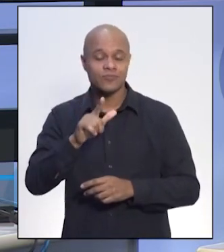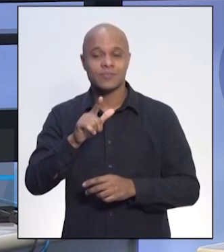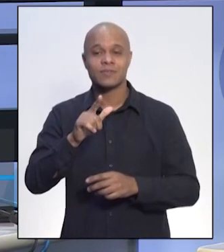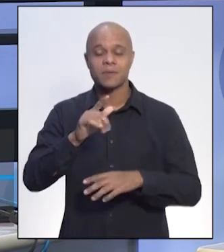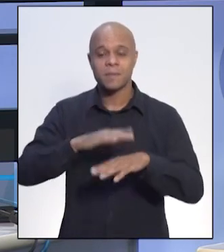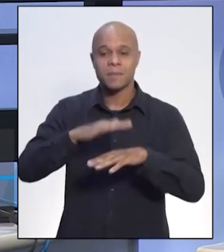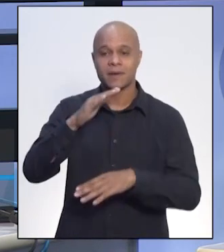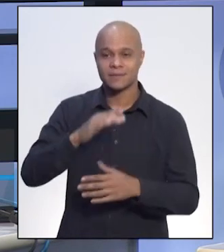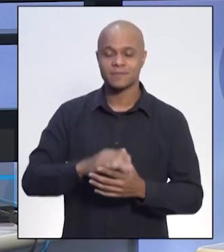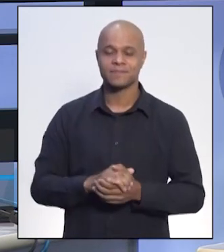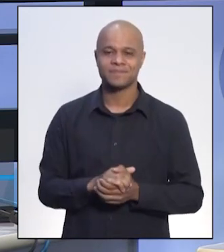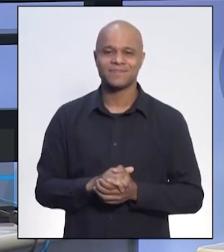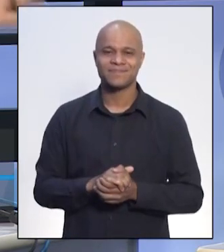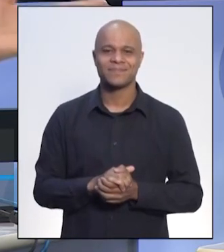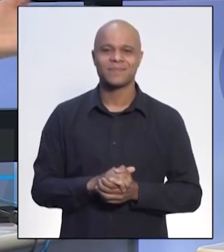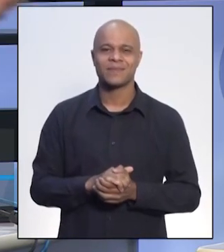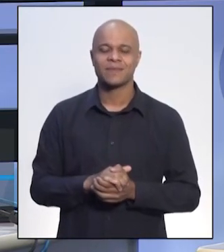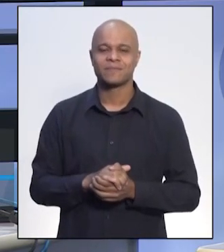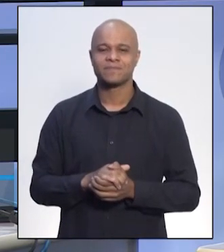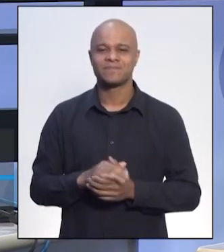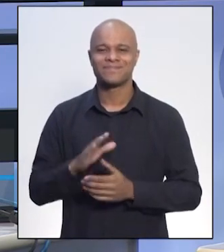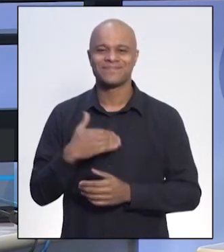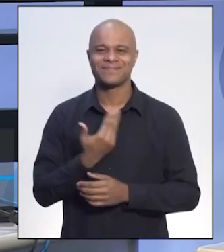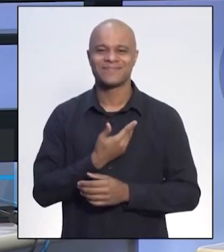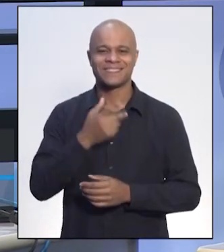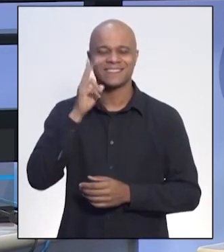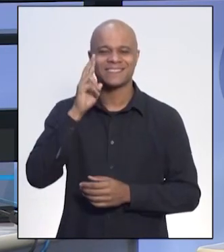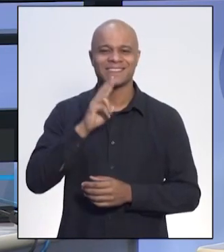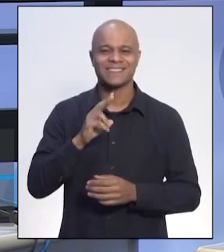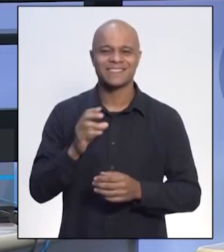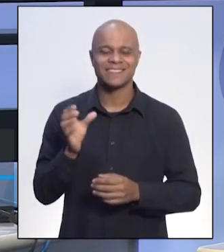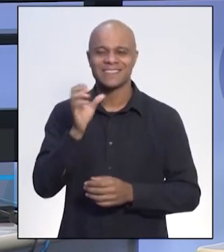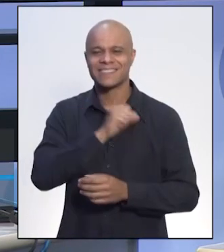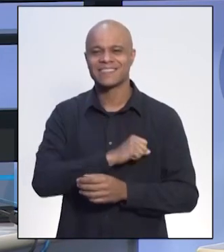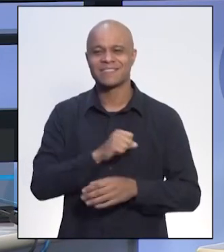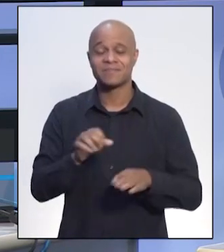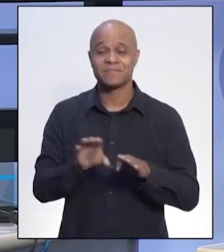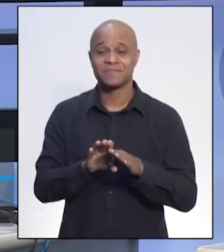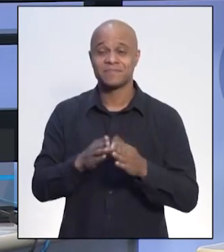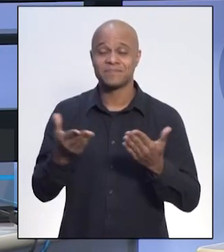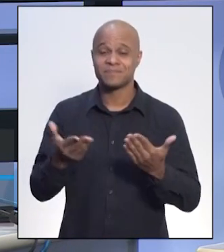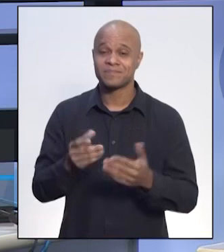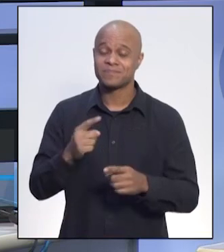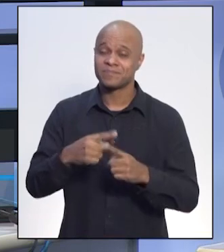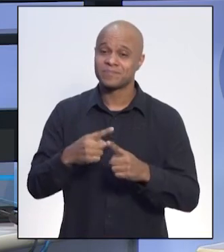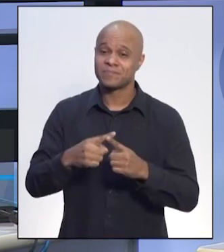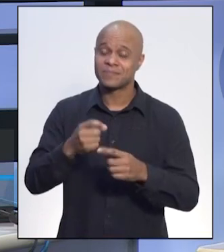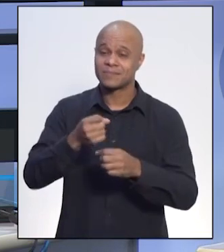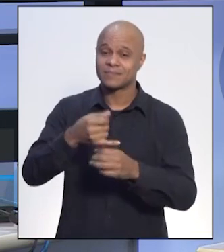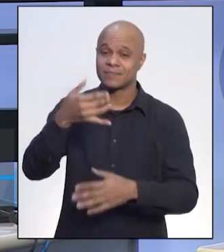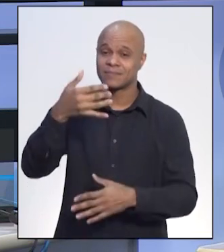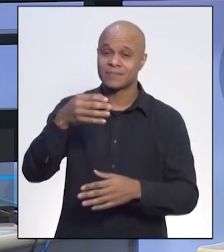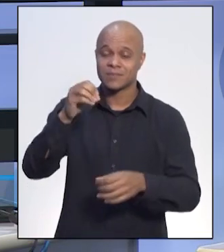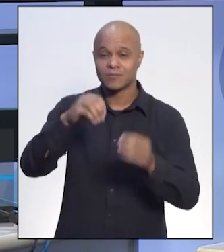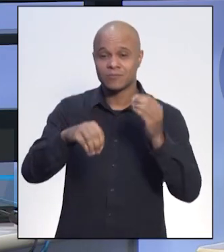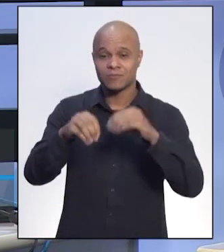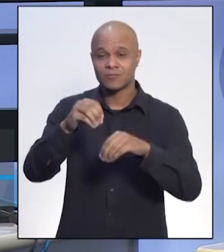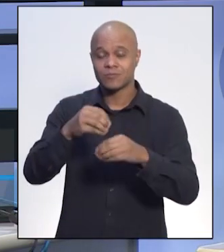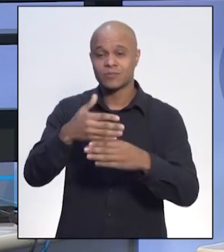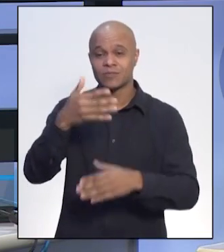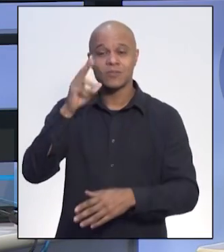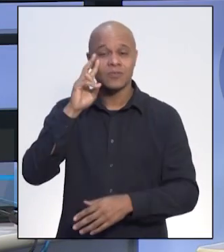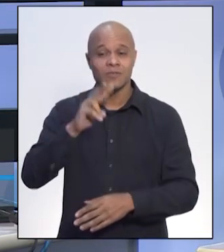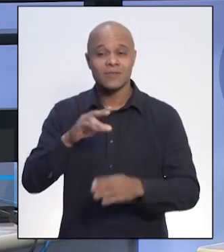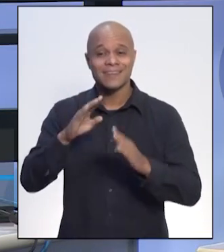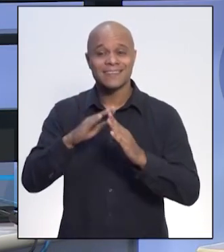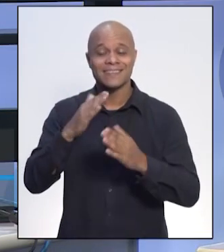Mas, assim, como eu peguei algumas, a professora viu aqui rapidamente, porque o chat ele roda muito rápido, né? A gente vou olhar com calma em casa.